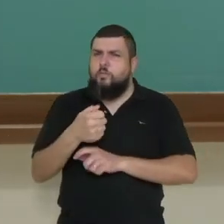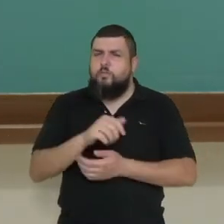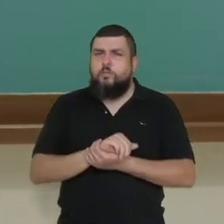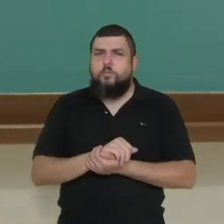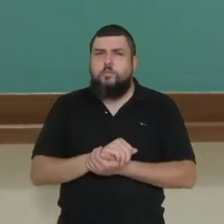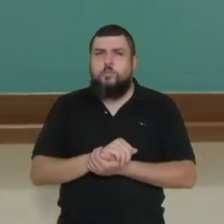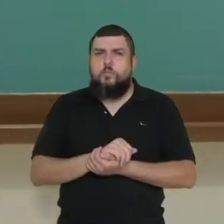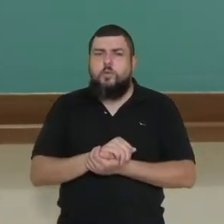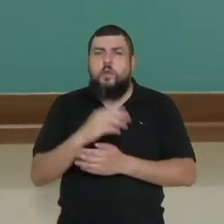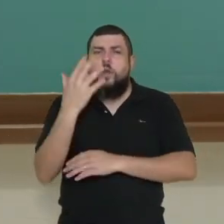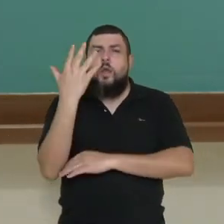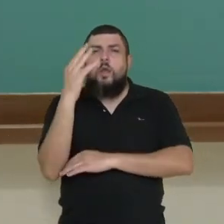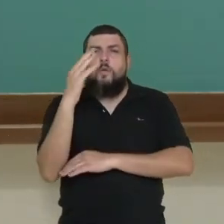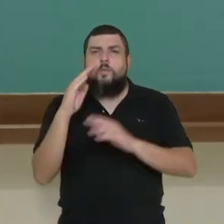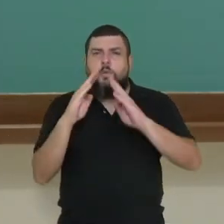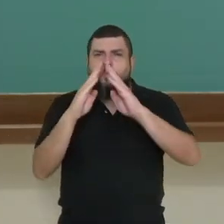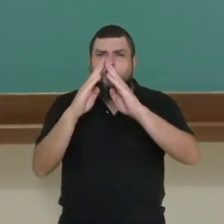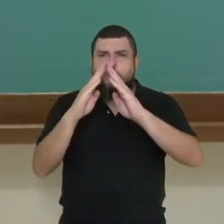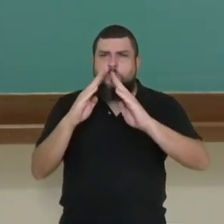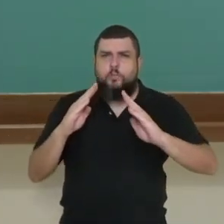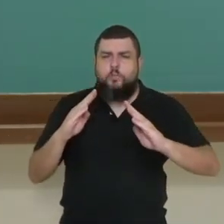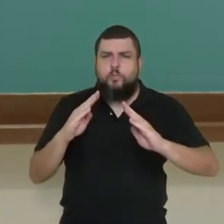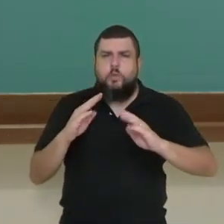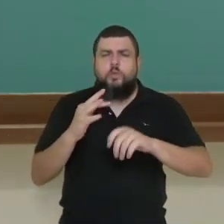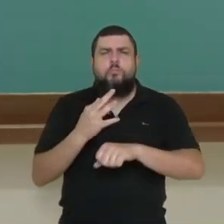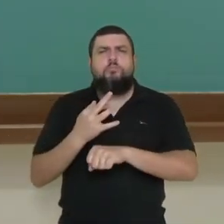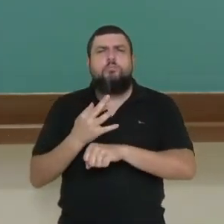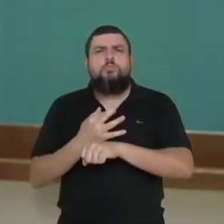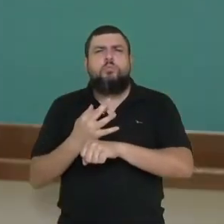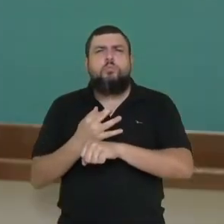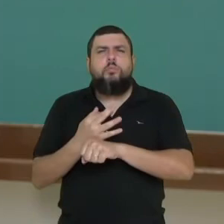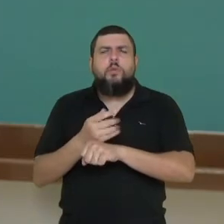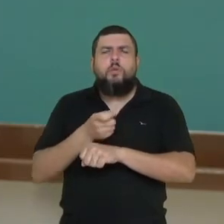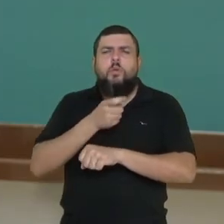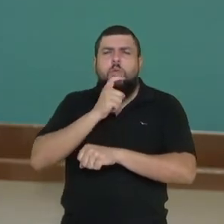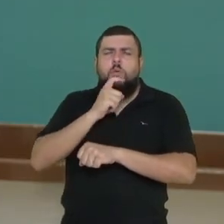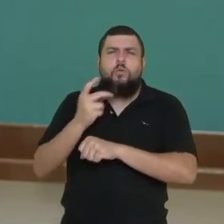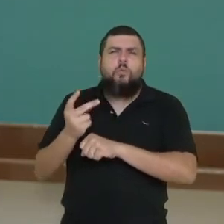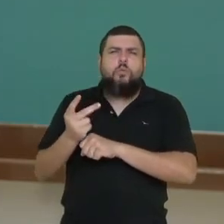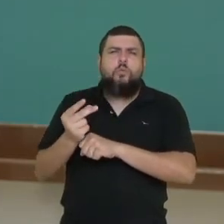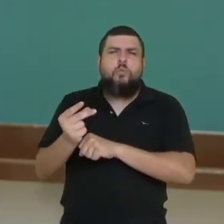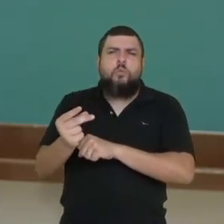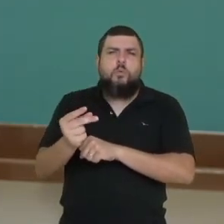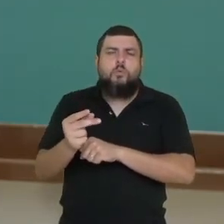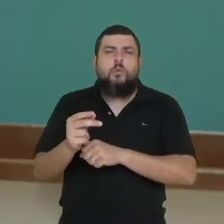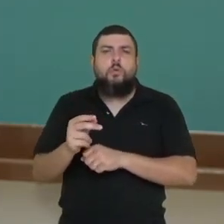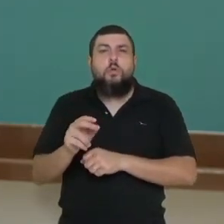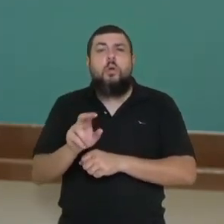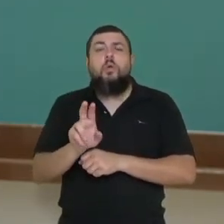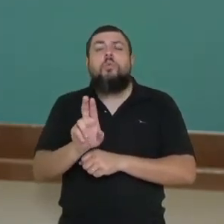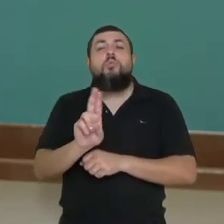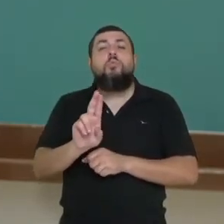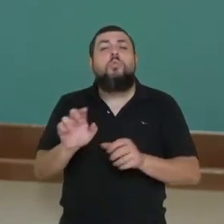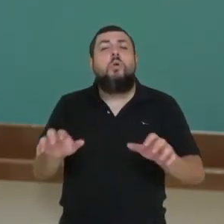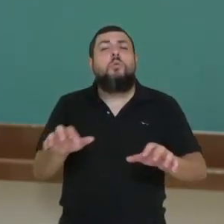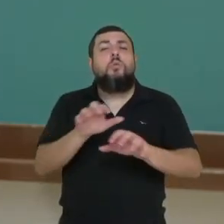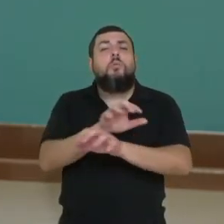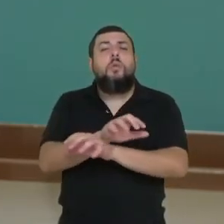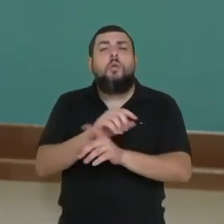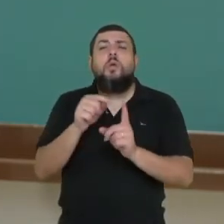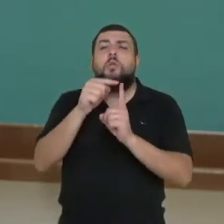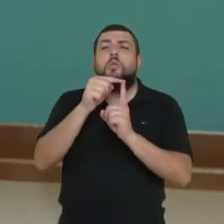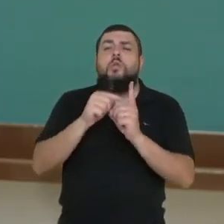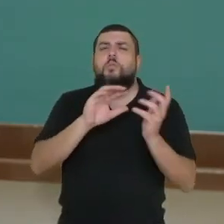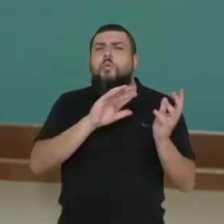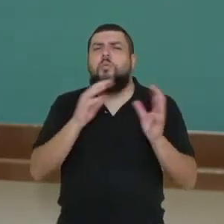coníferas dominam a paisagem, submetida a invernos longos e rigorosos. Determine o nome desse bioma, seu tipo de clima